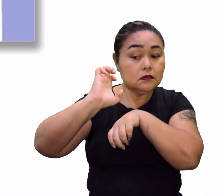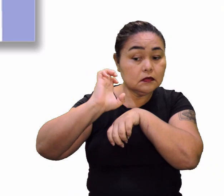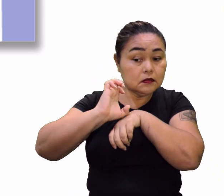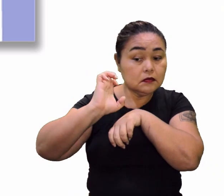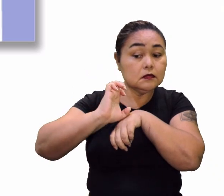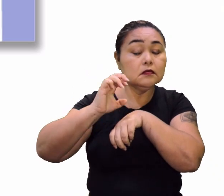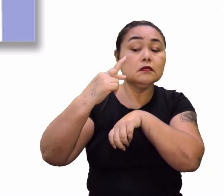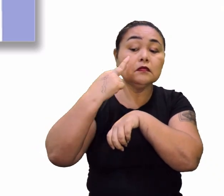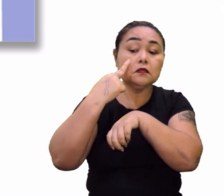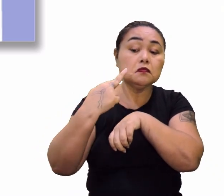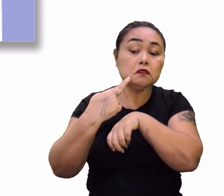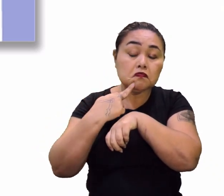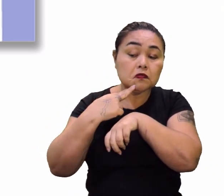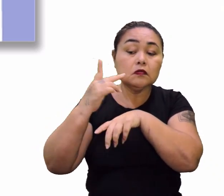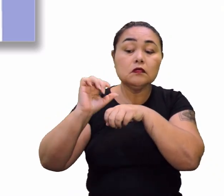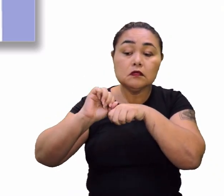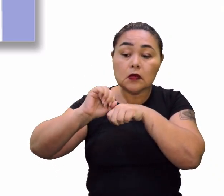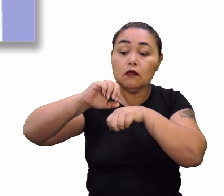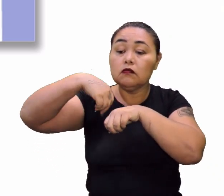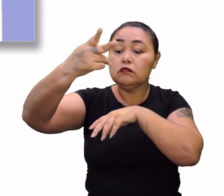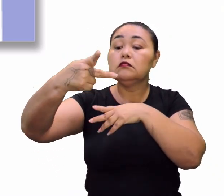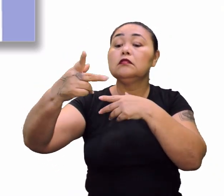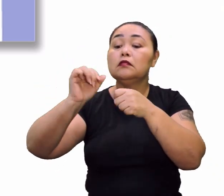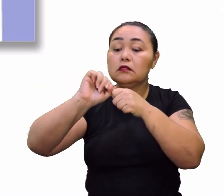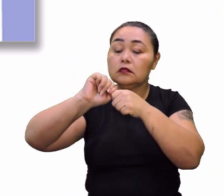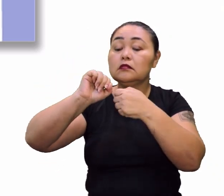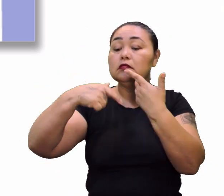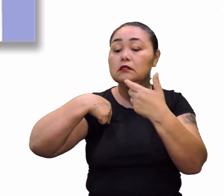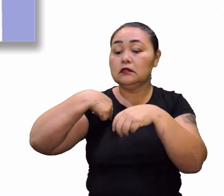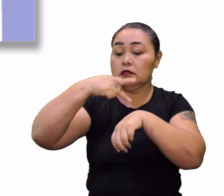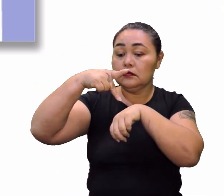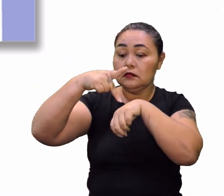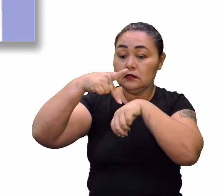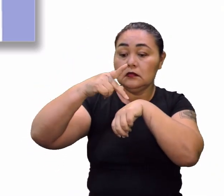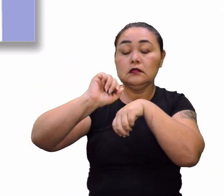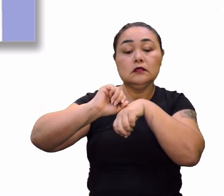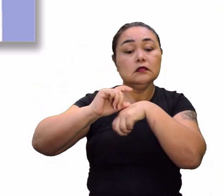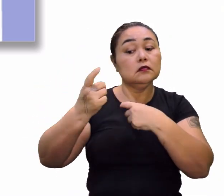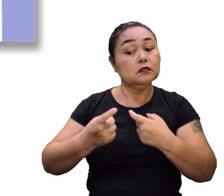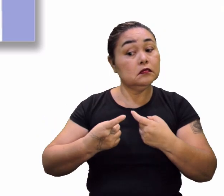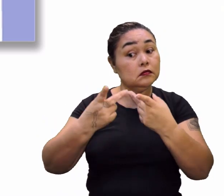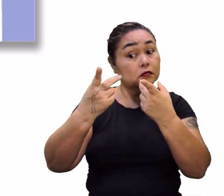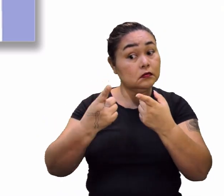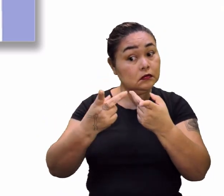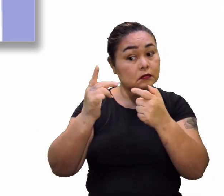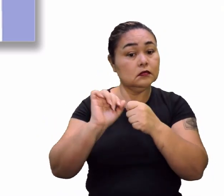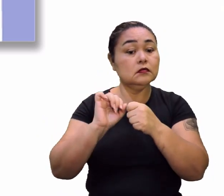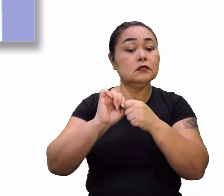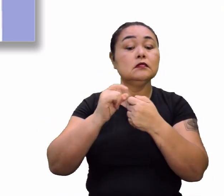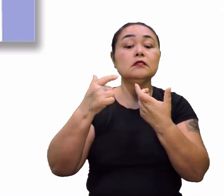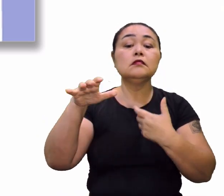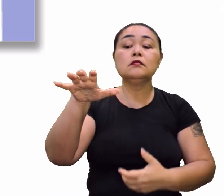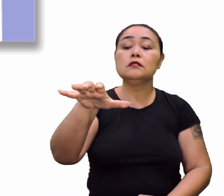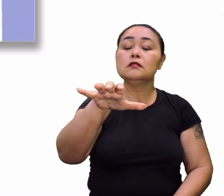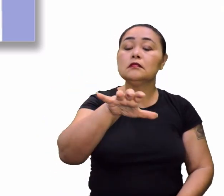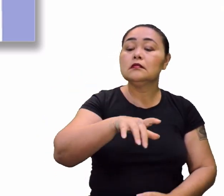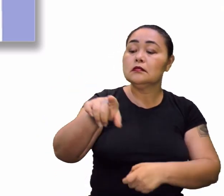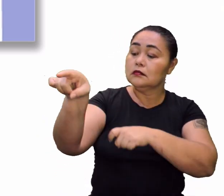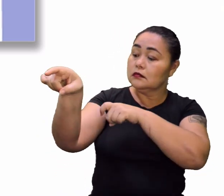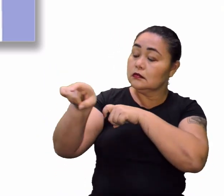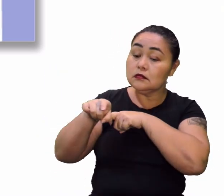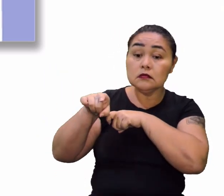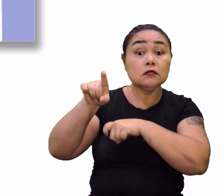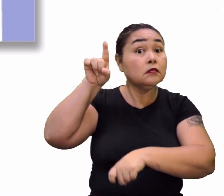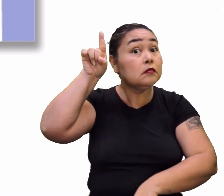muita cassiterita, é destaque a nível Brasil. Certeza. Beleza? Vamos falar sobre as colônias agrícolas, que